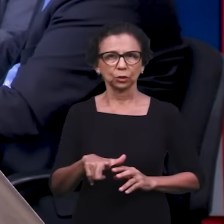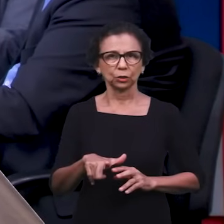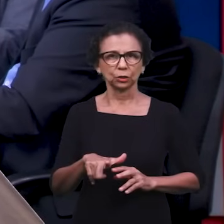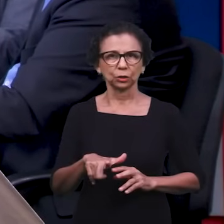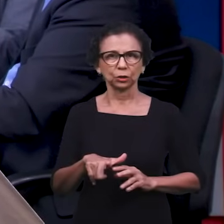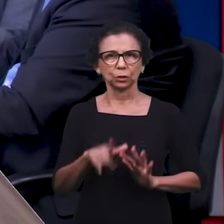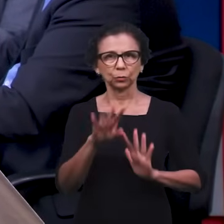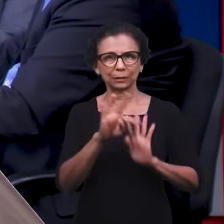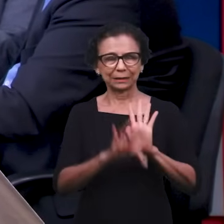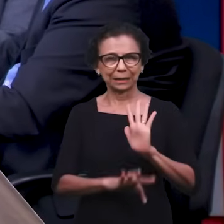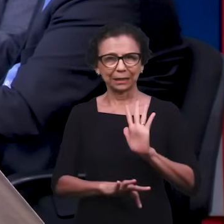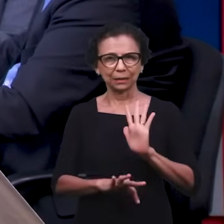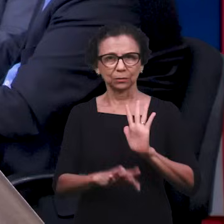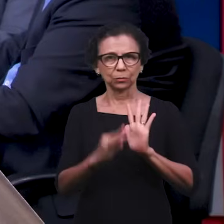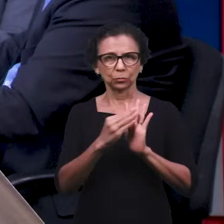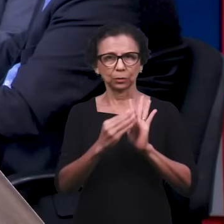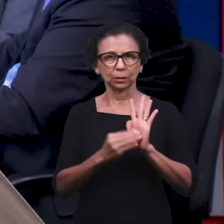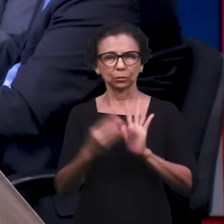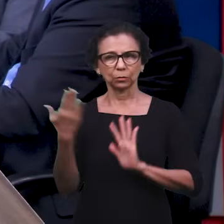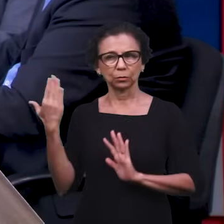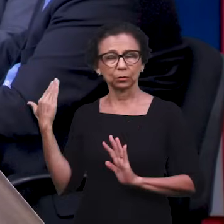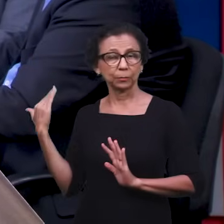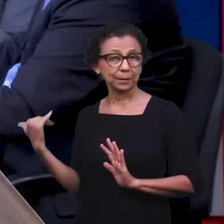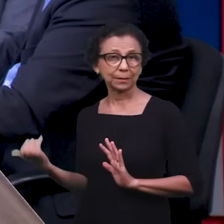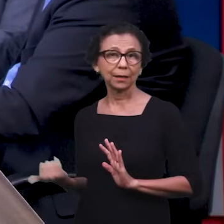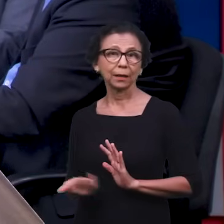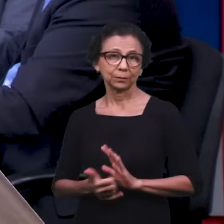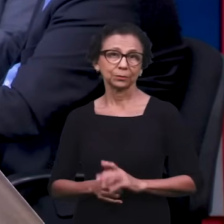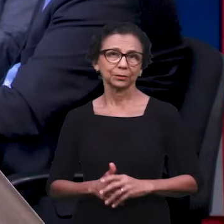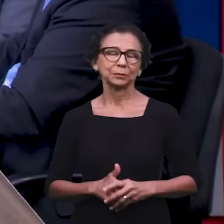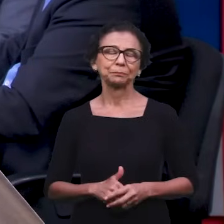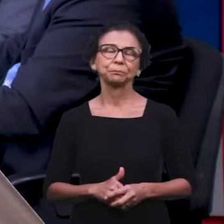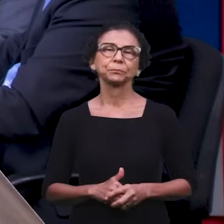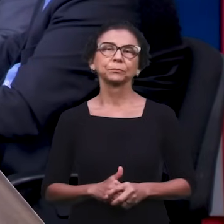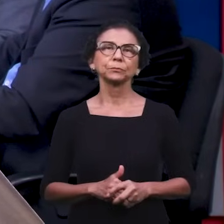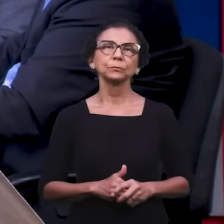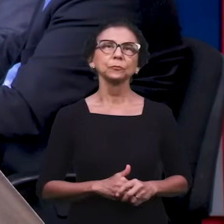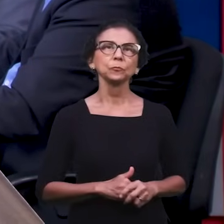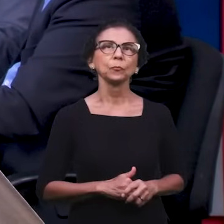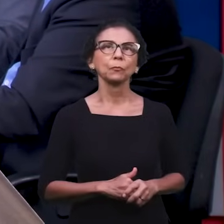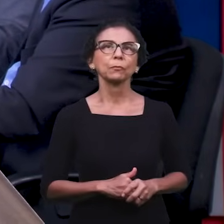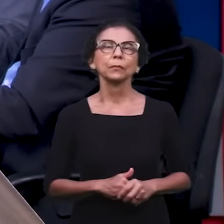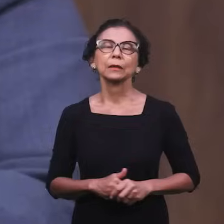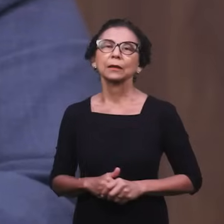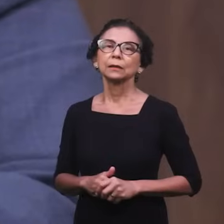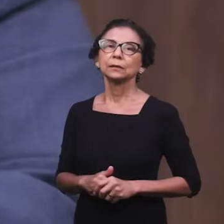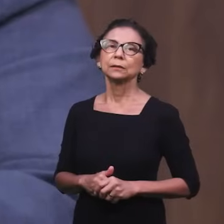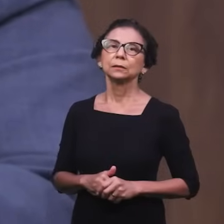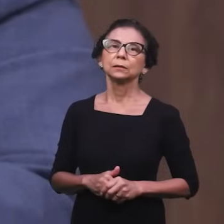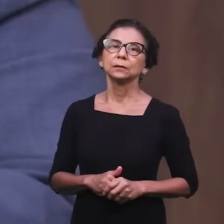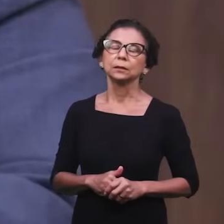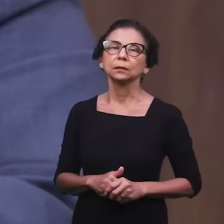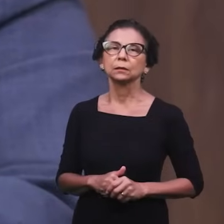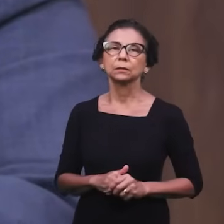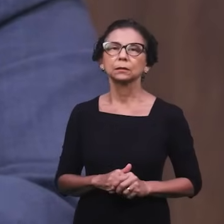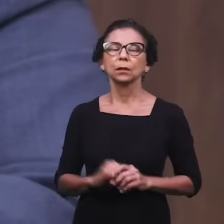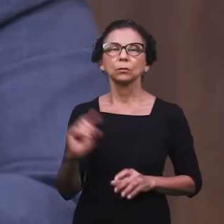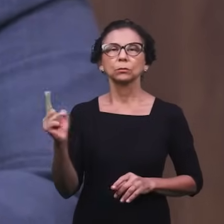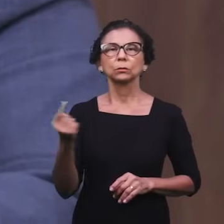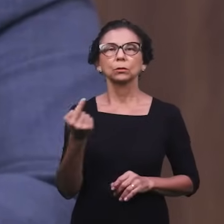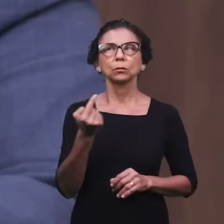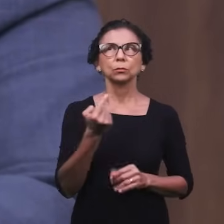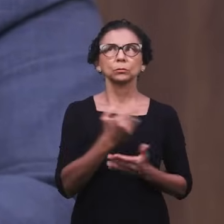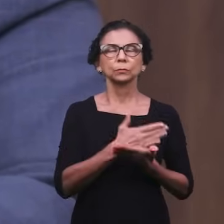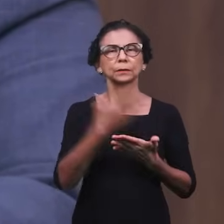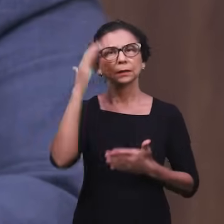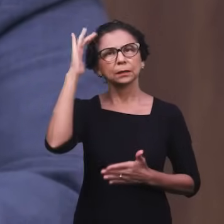passado, ela parte daquilo que é da terra. Então, o homem começou a entender esse processo